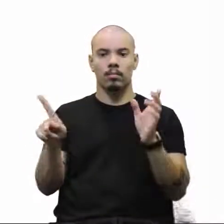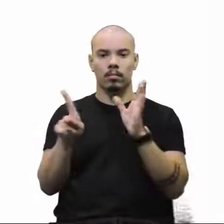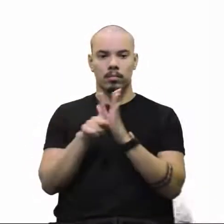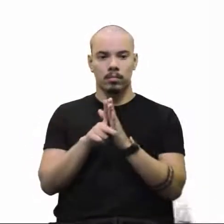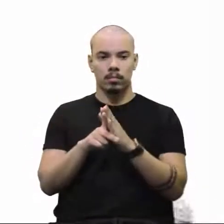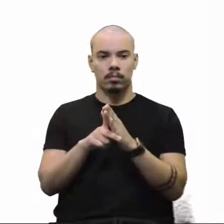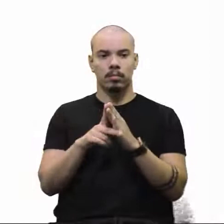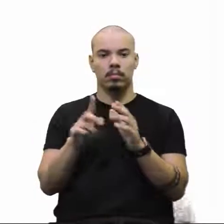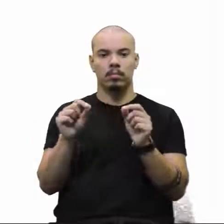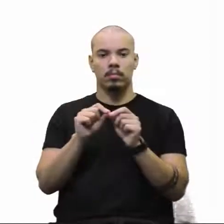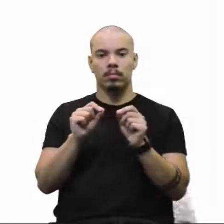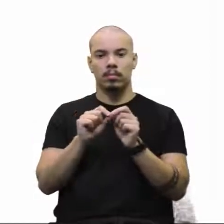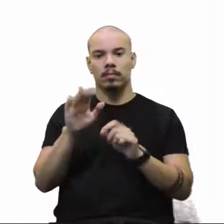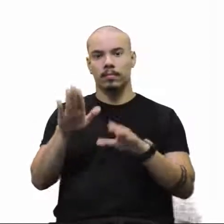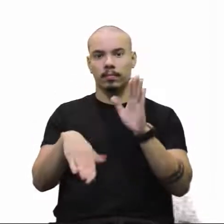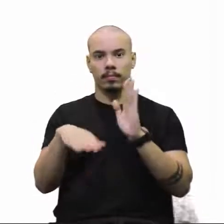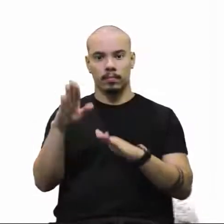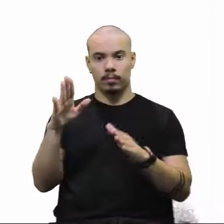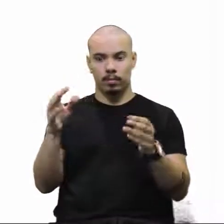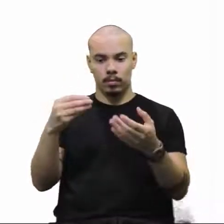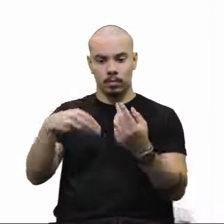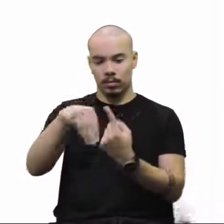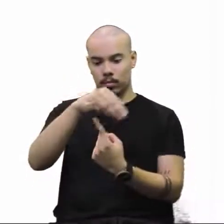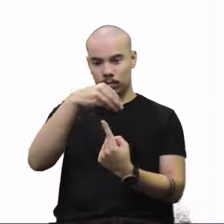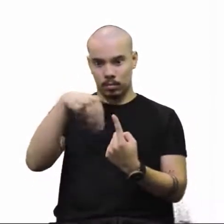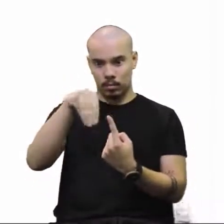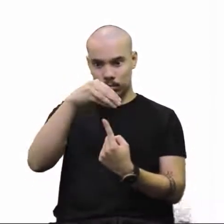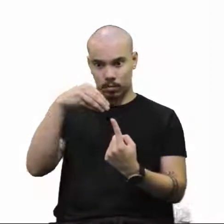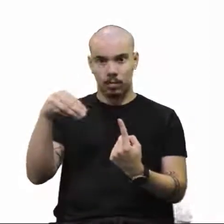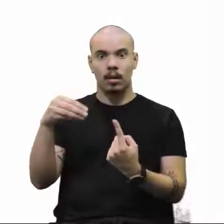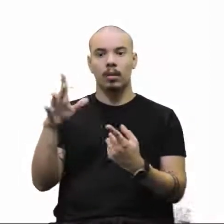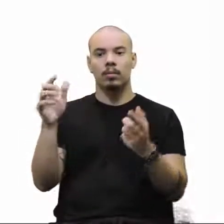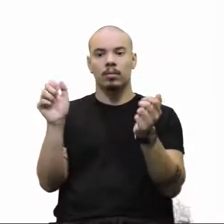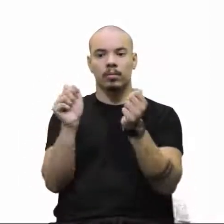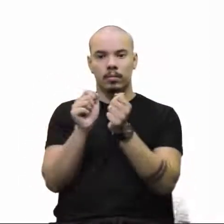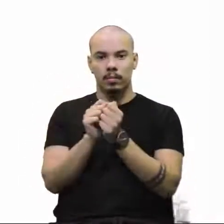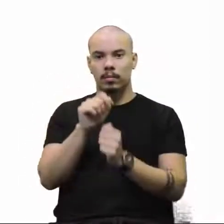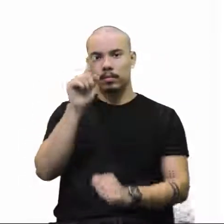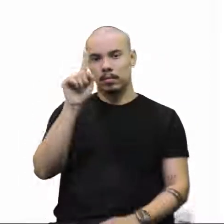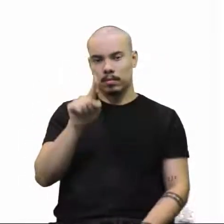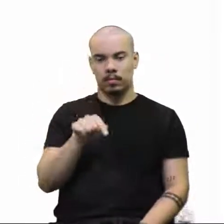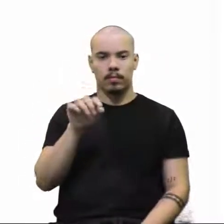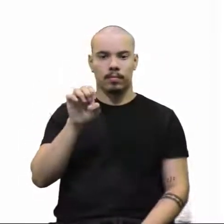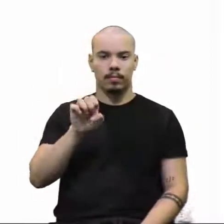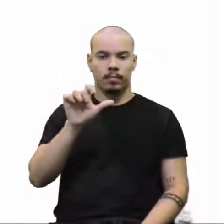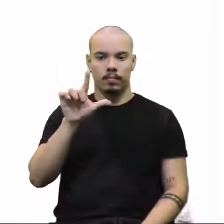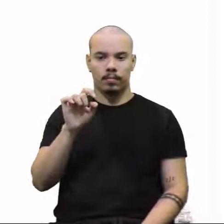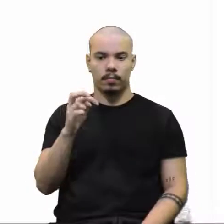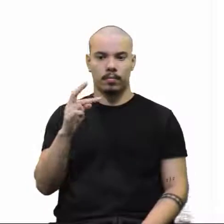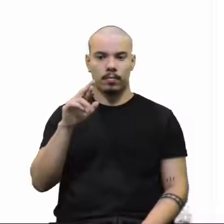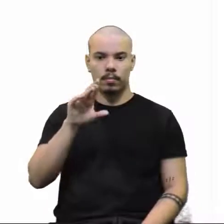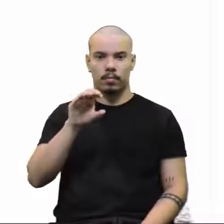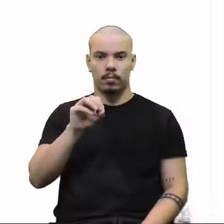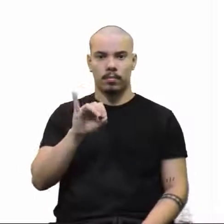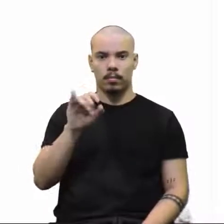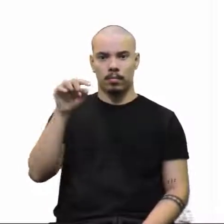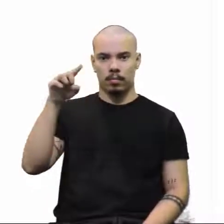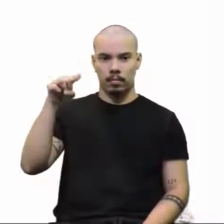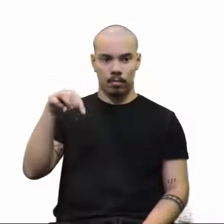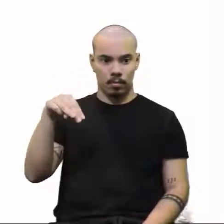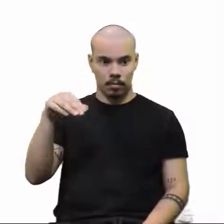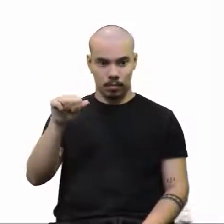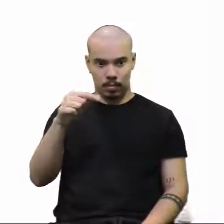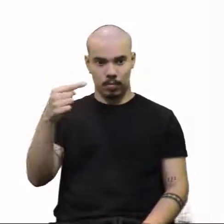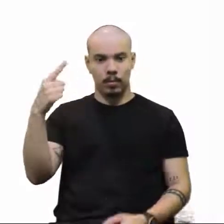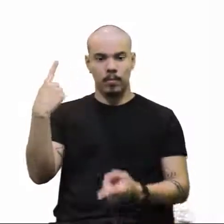esmaltado, enrolado muitas vezes ao seu redor. O conjunto pode ser considerado um eletroímã, olha aí. Quando as extremidades do fio